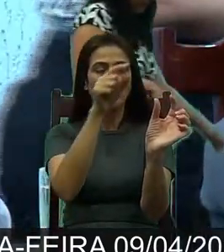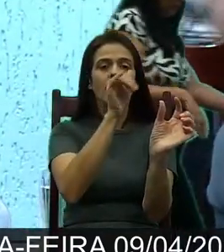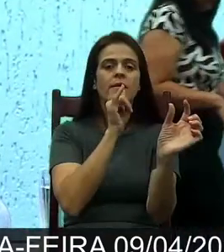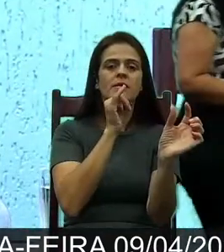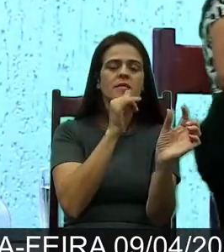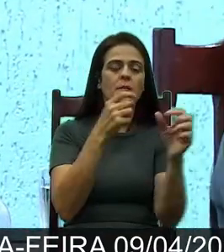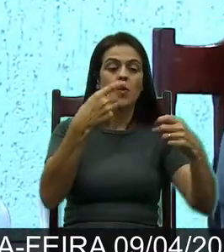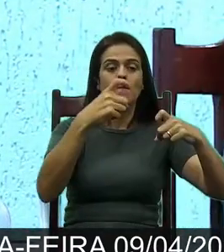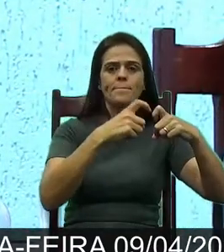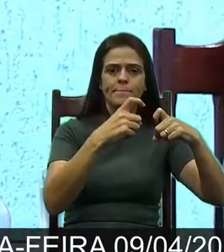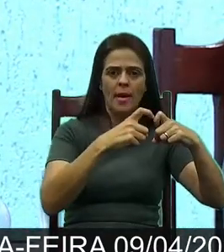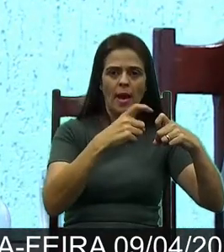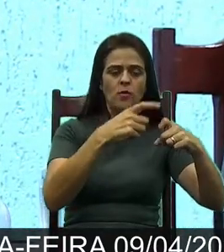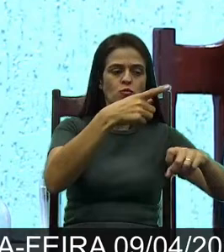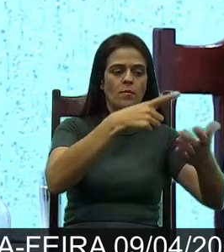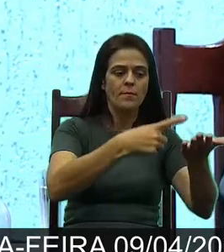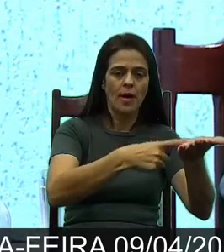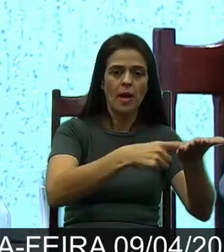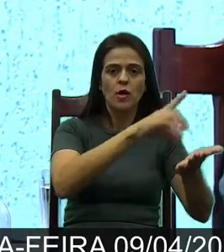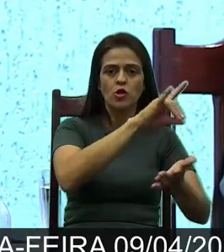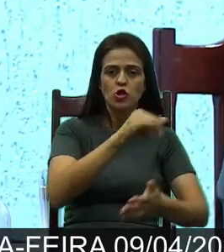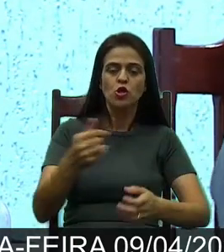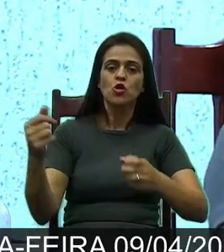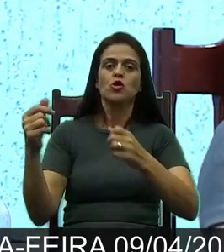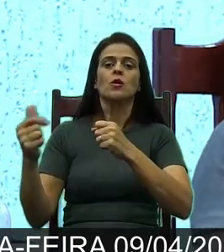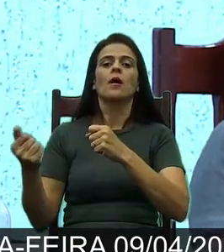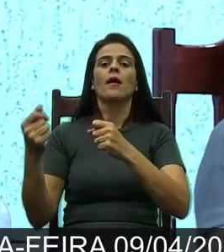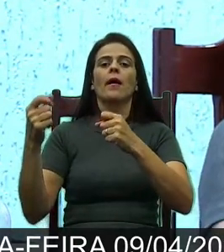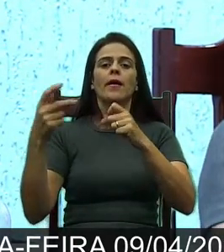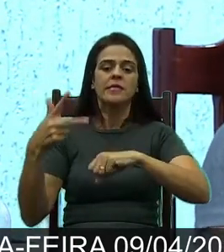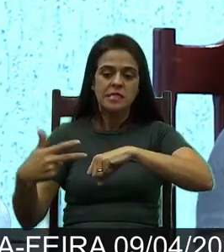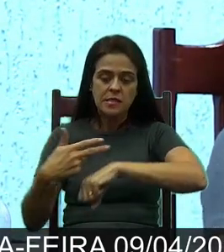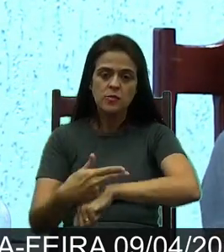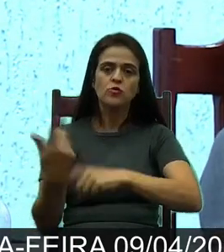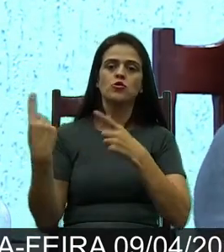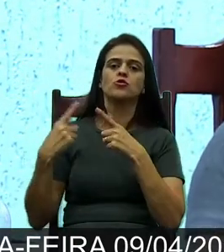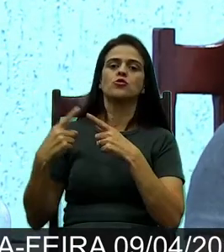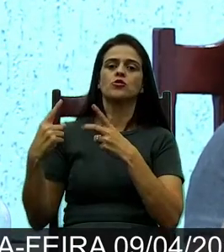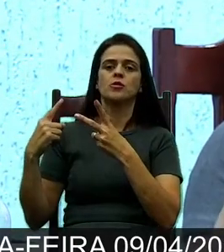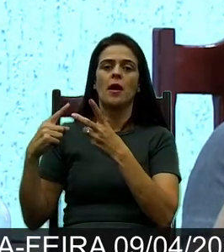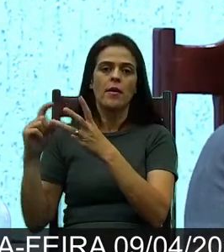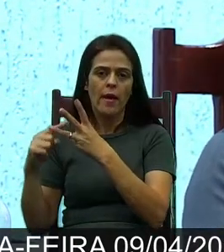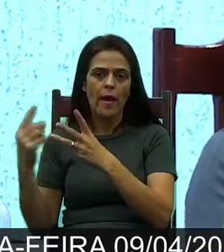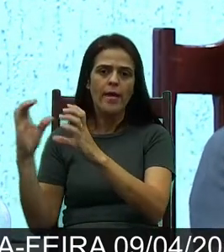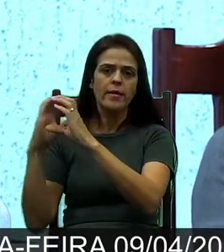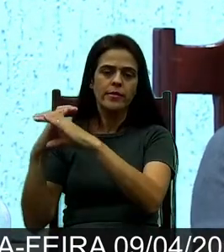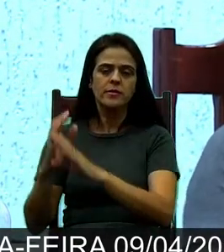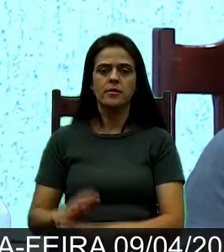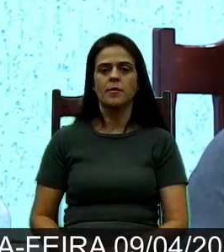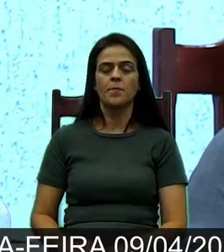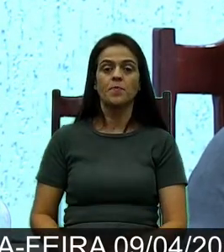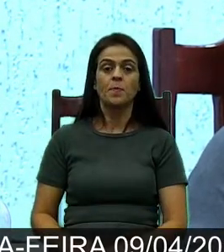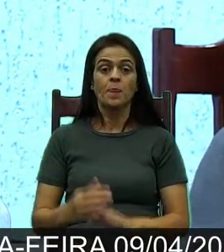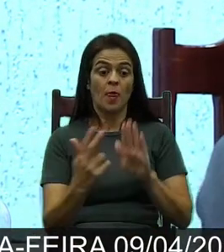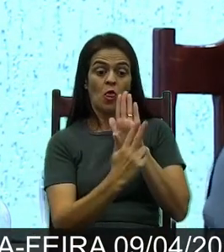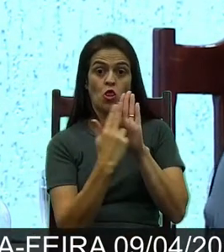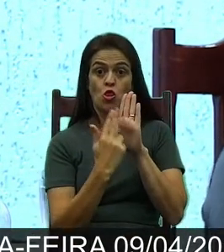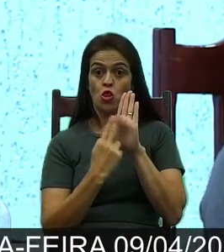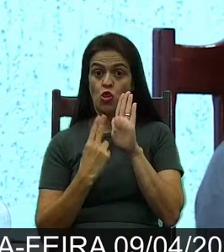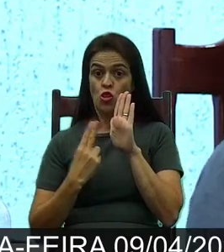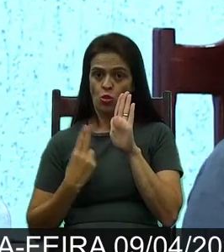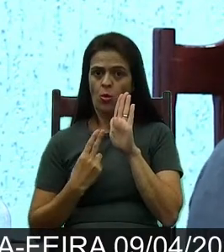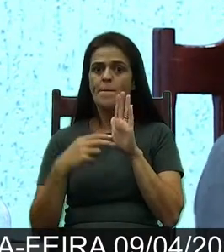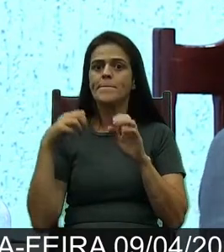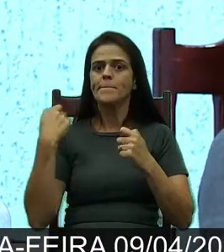por especialidade, exames, intervenções cirúrgicas e abranger todos os pacientes inscritos. Artigo 2º, a lista de espera de que trata a lei